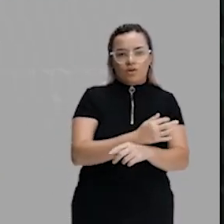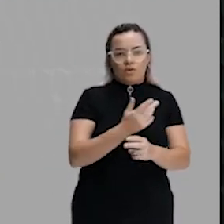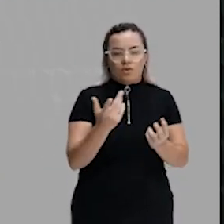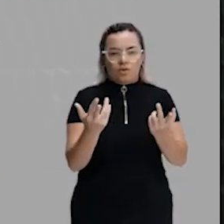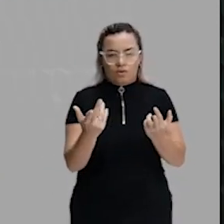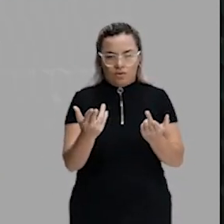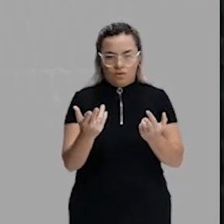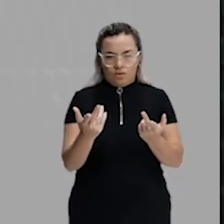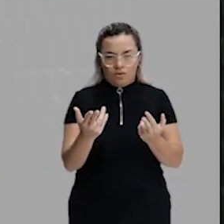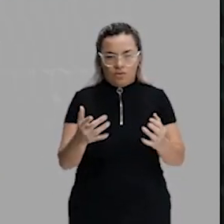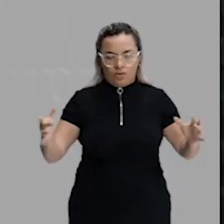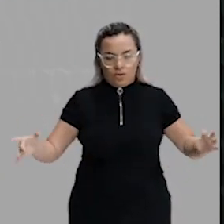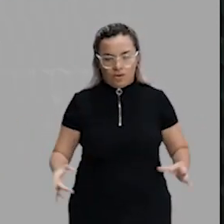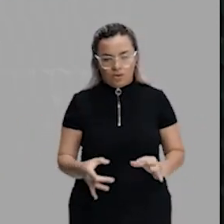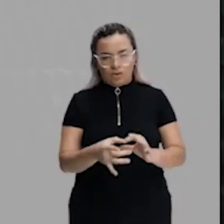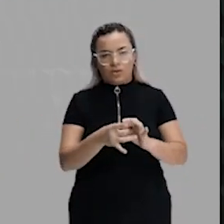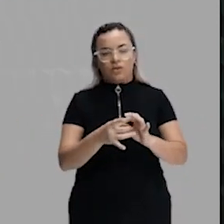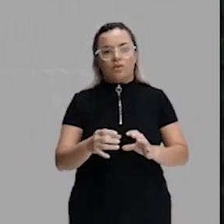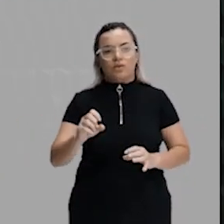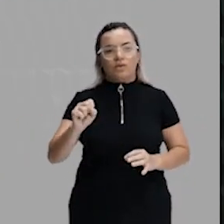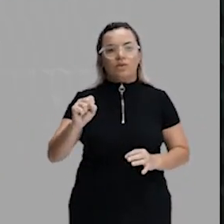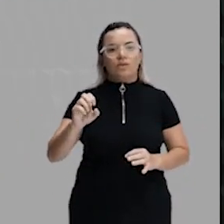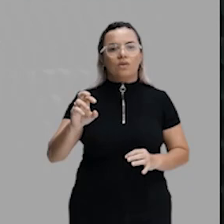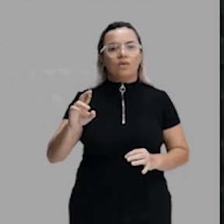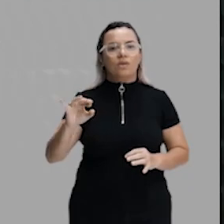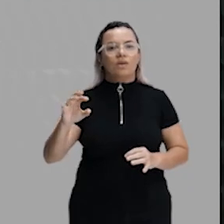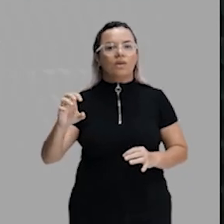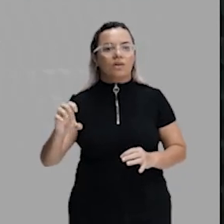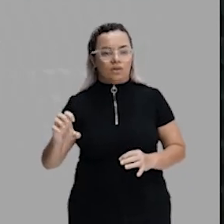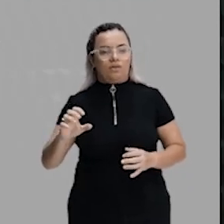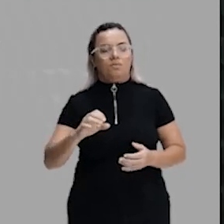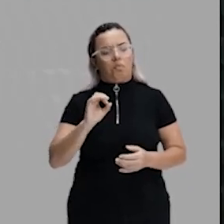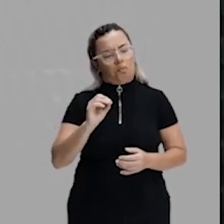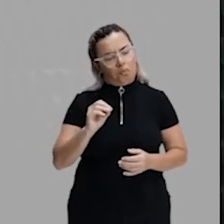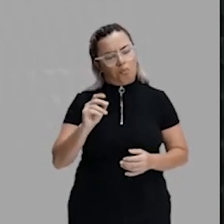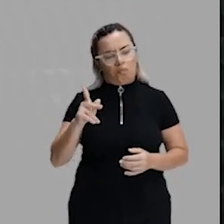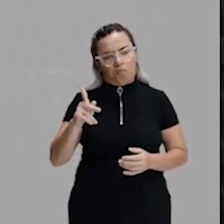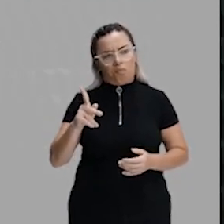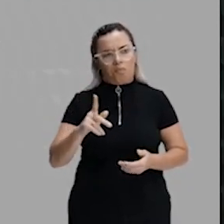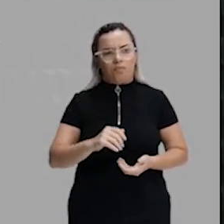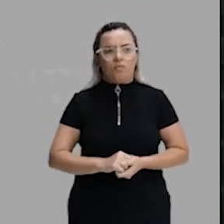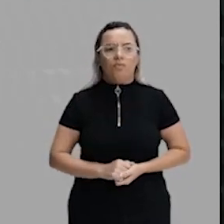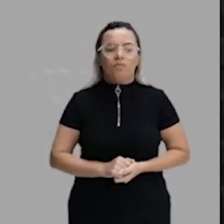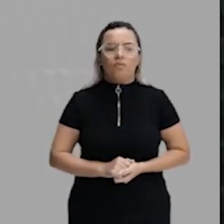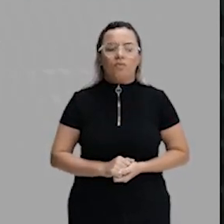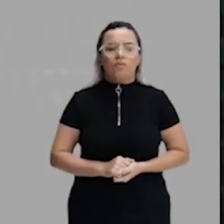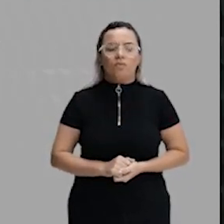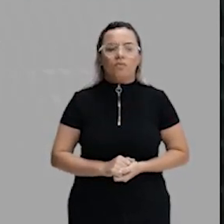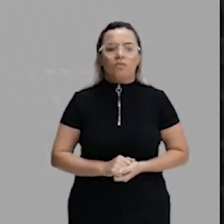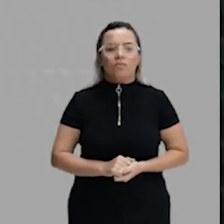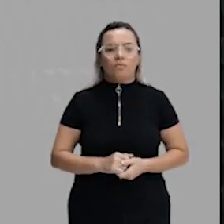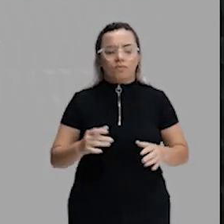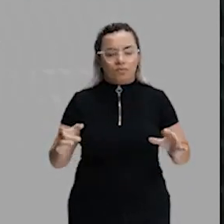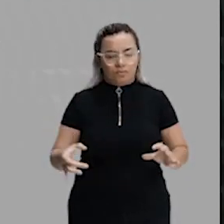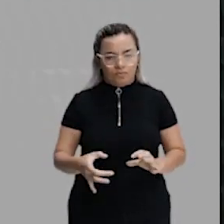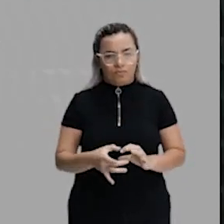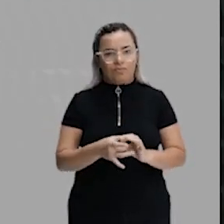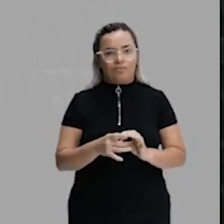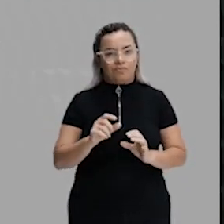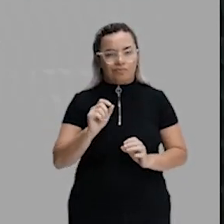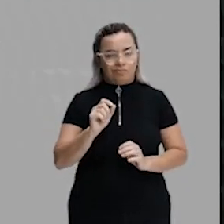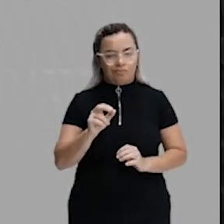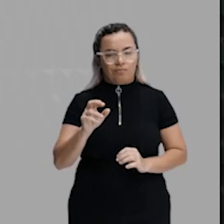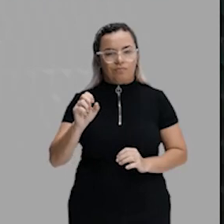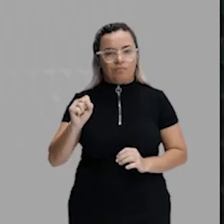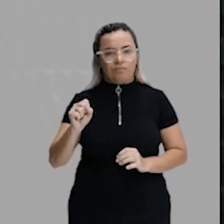na associação. Ok? Então, essa é a associação em série.